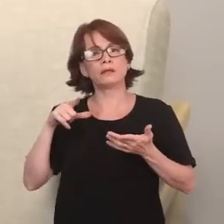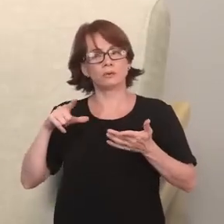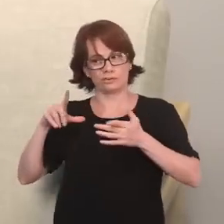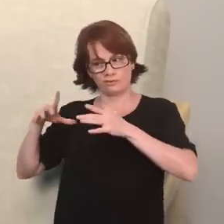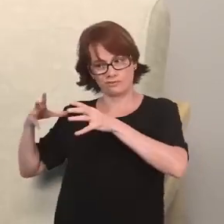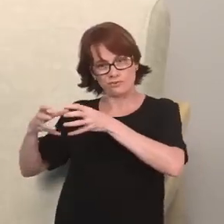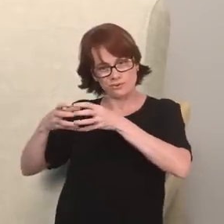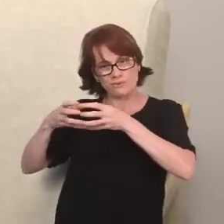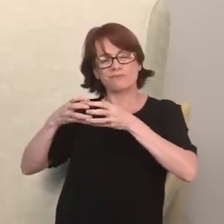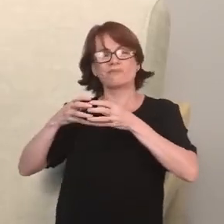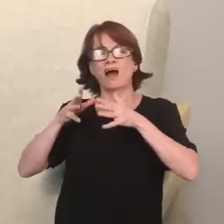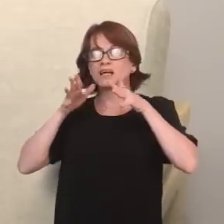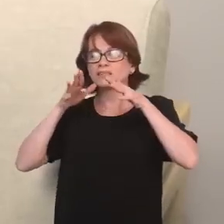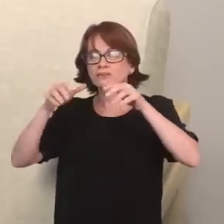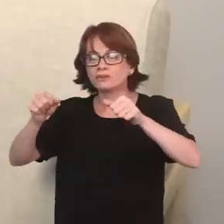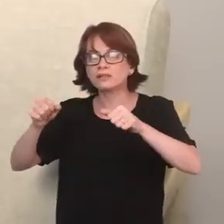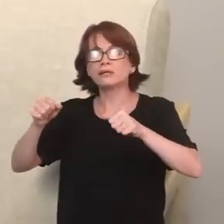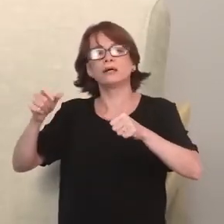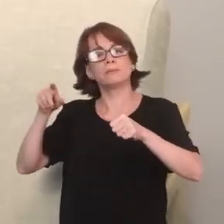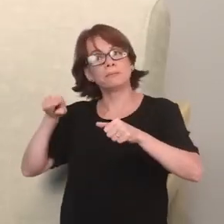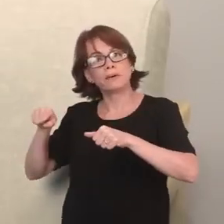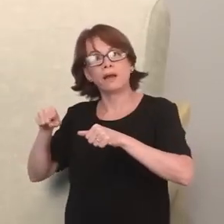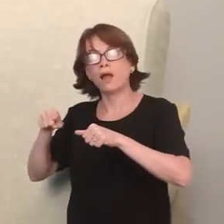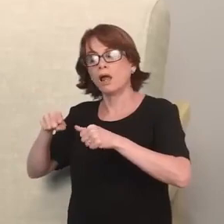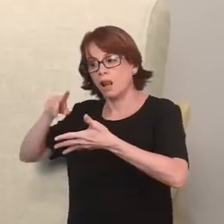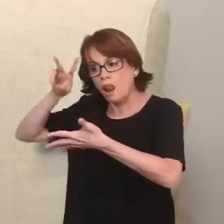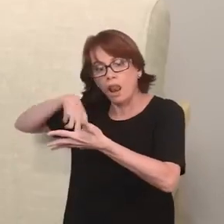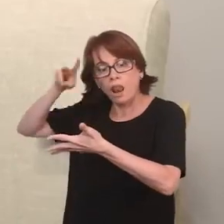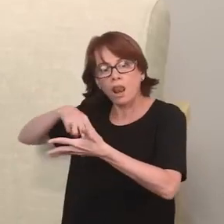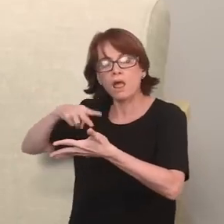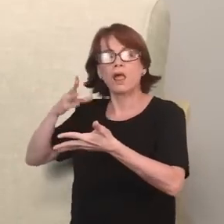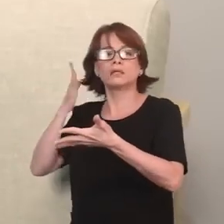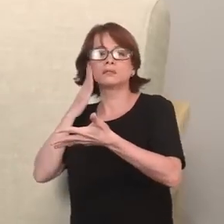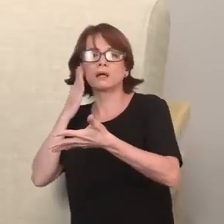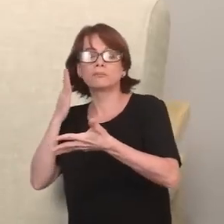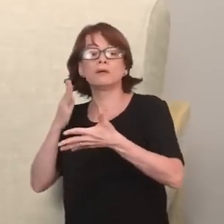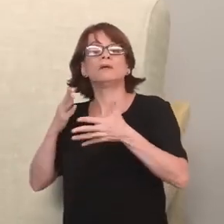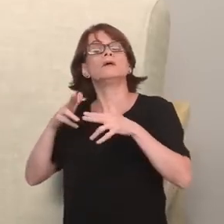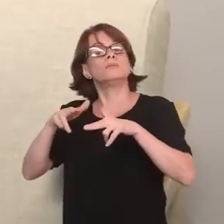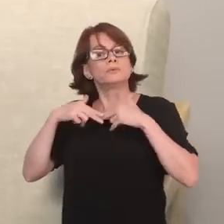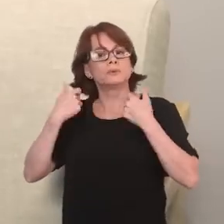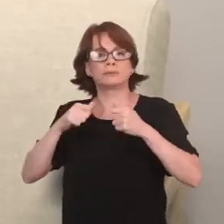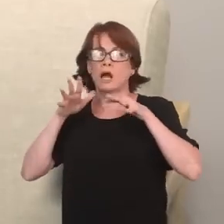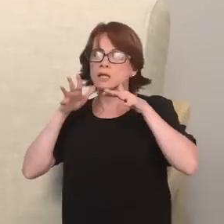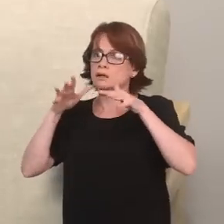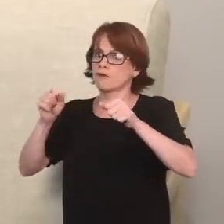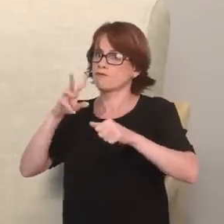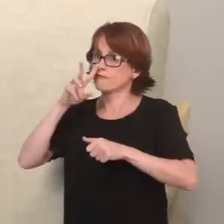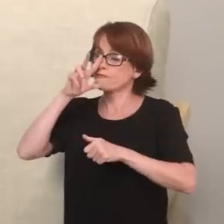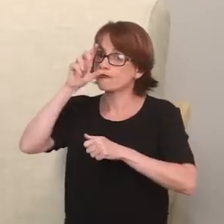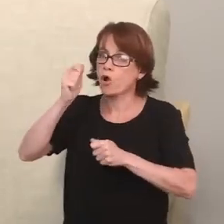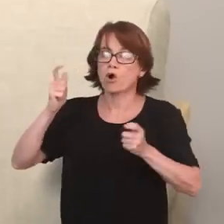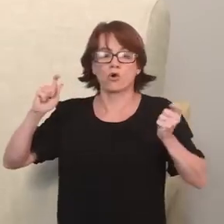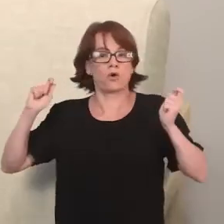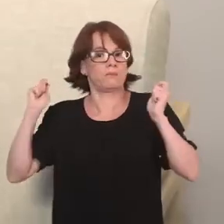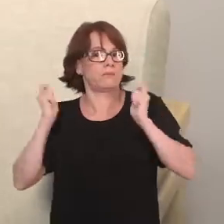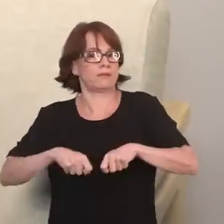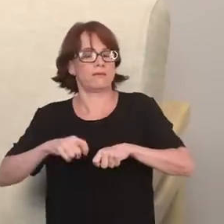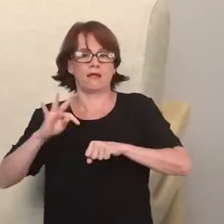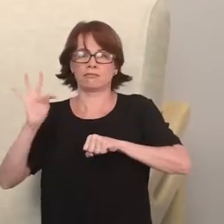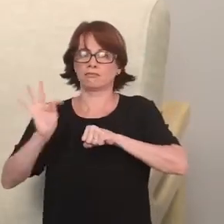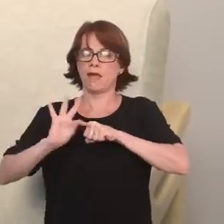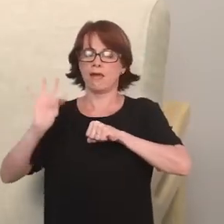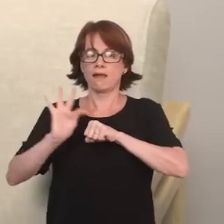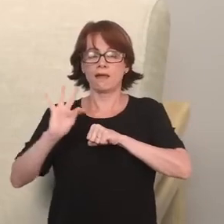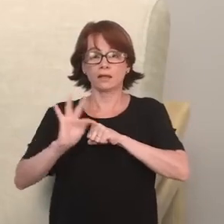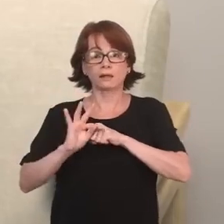orientação do partido. Para isso, você tem que ter uma assessoria forte, competente, muito técnica. Então,